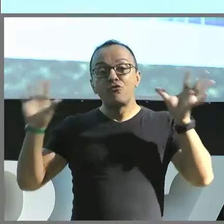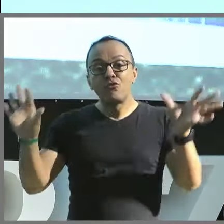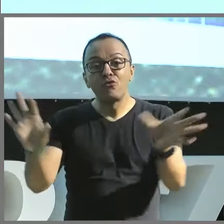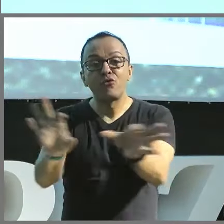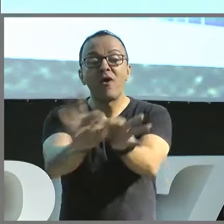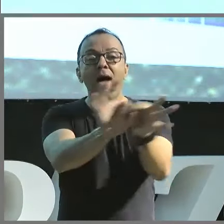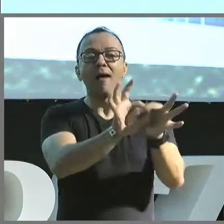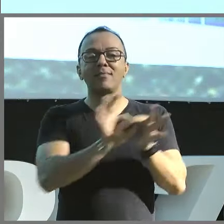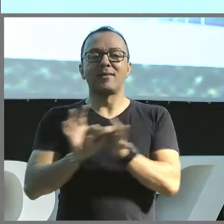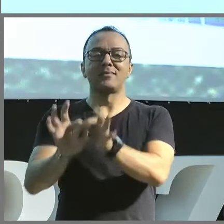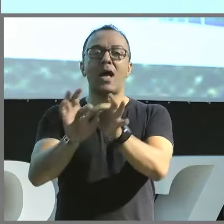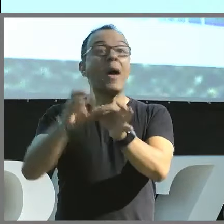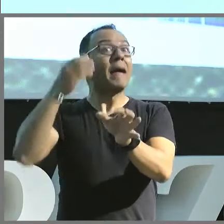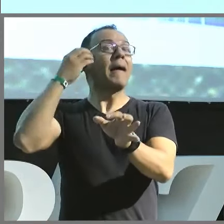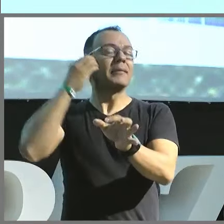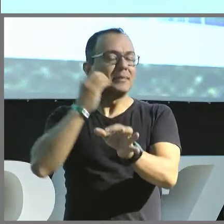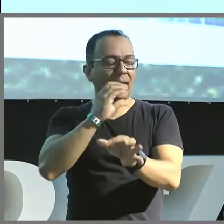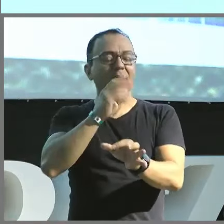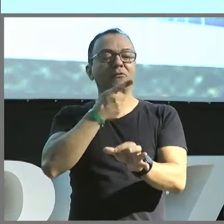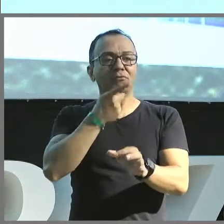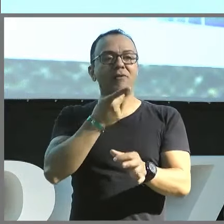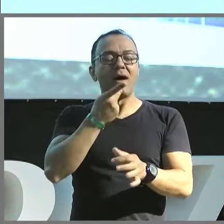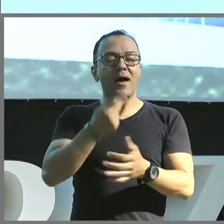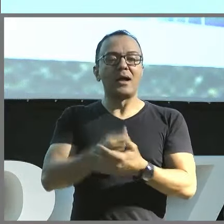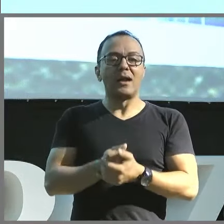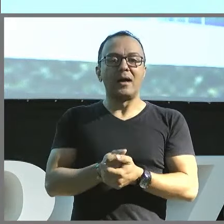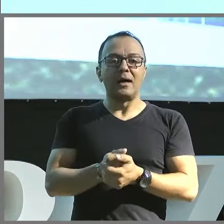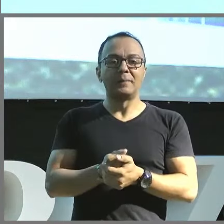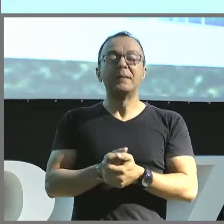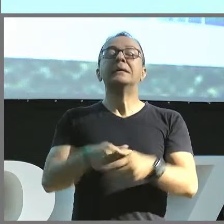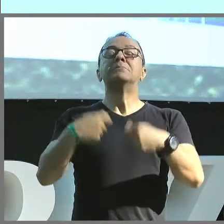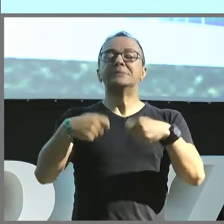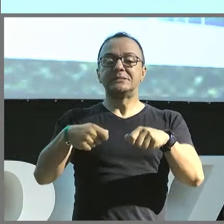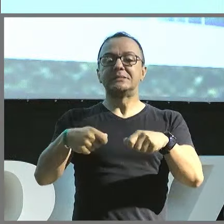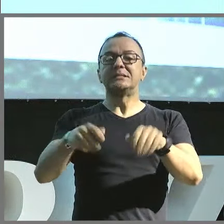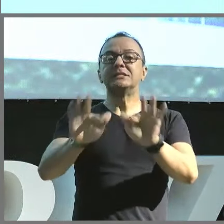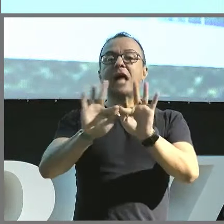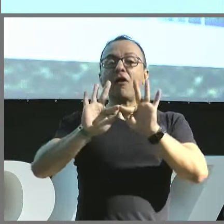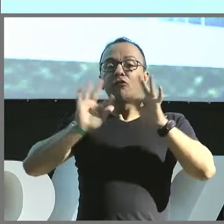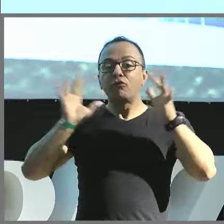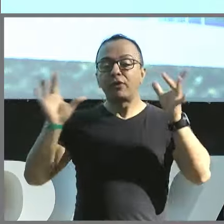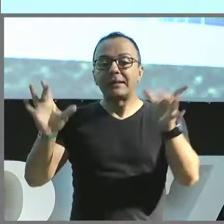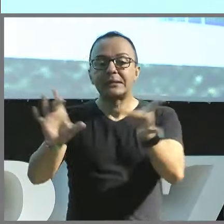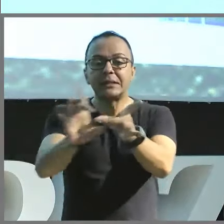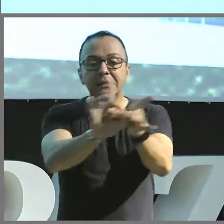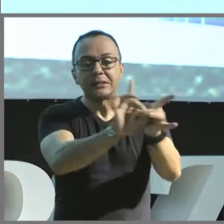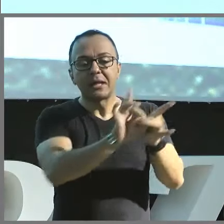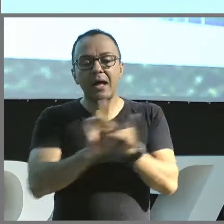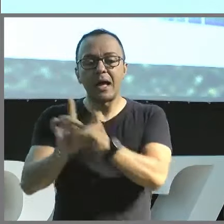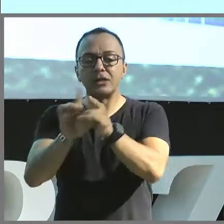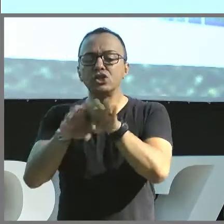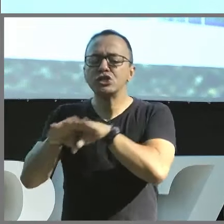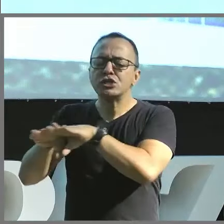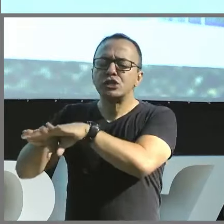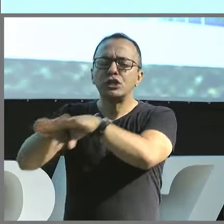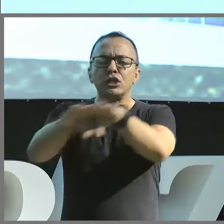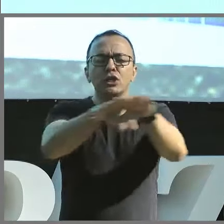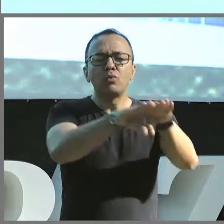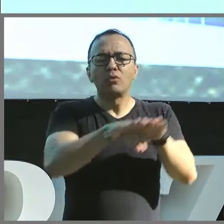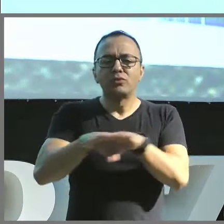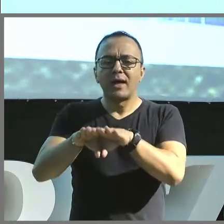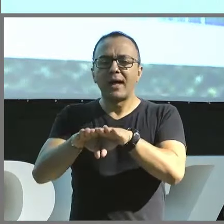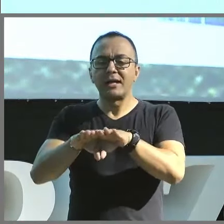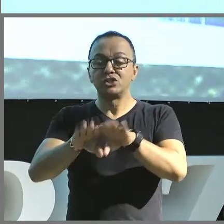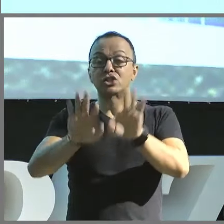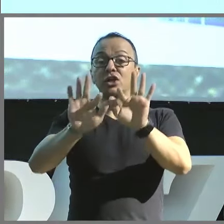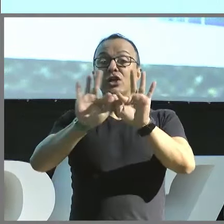houver fraternidade, não há como lutar por liberdade e igualdade. A fraternidade é a plataforma